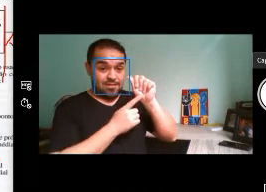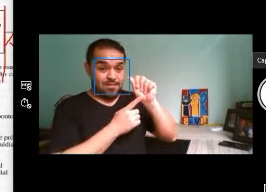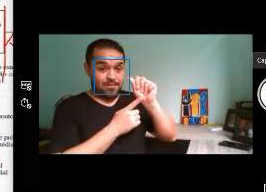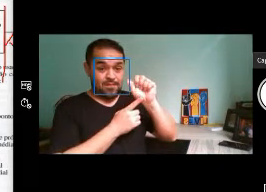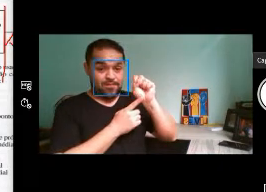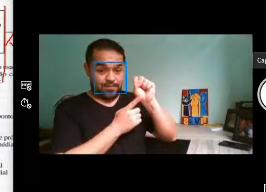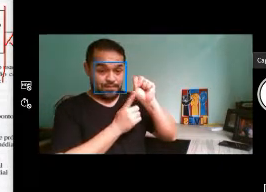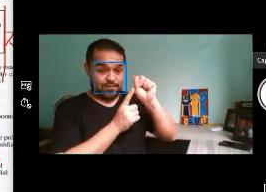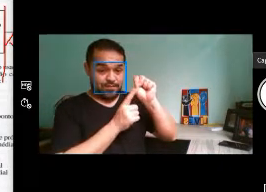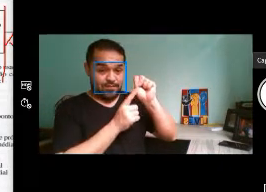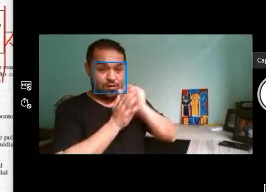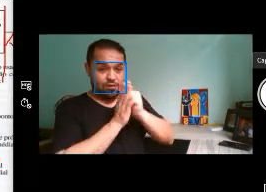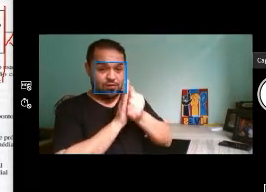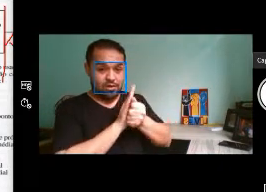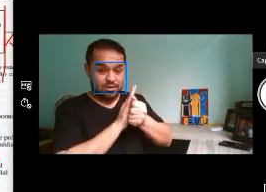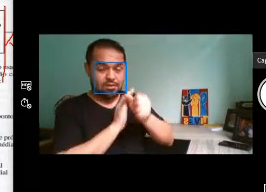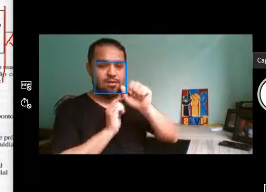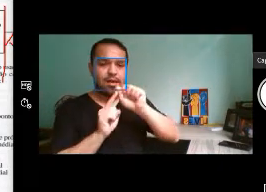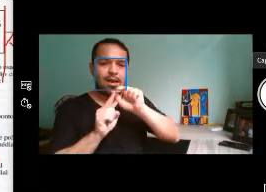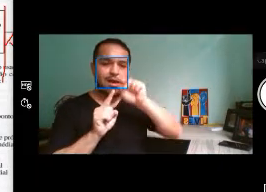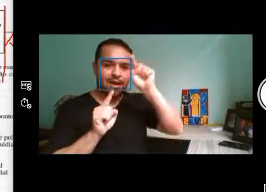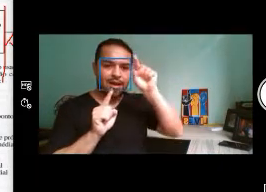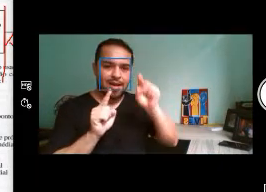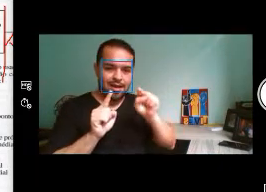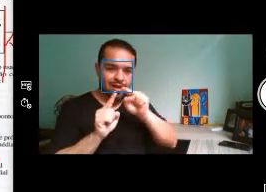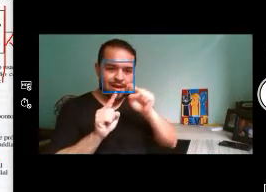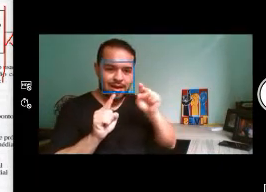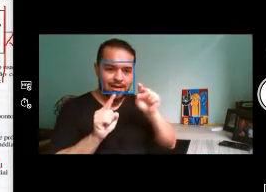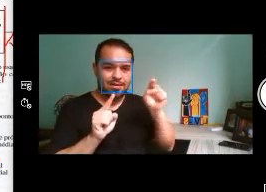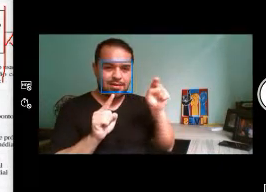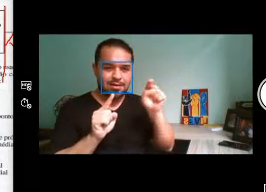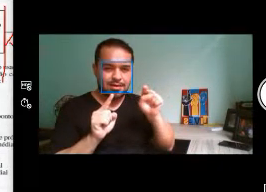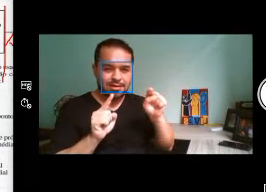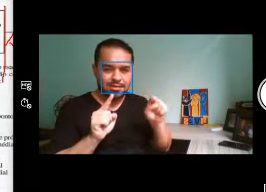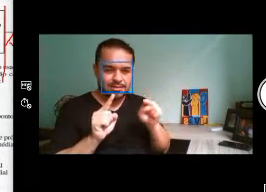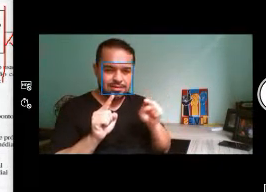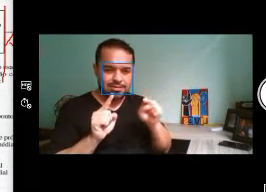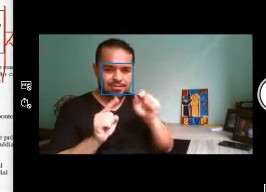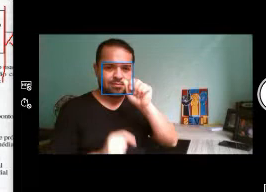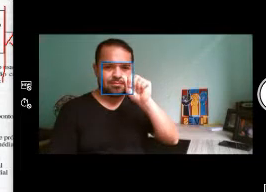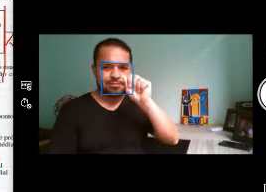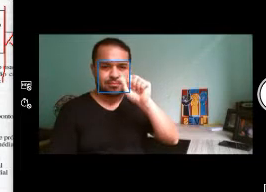Ok? Então AS para indicar a configuração,